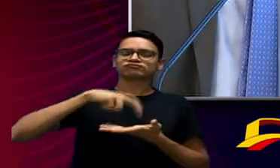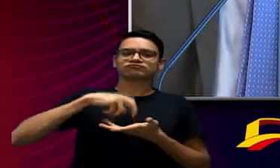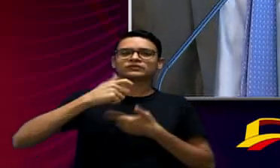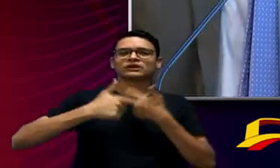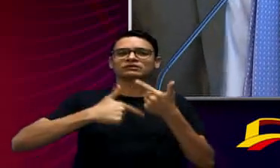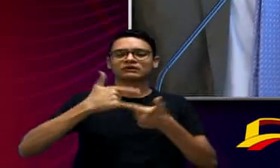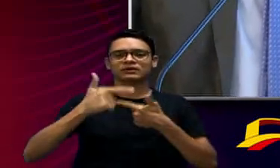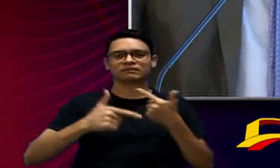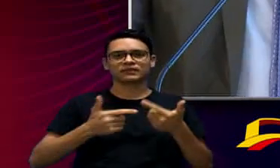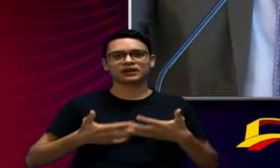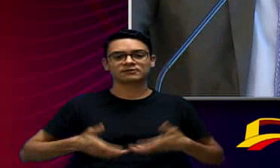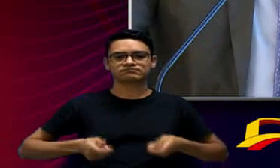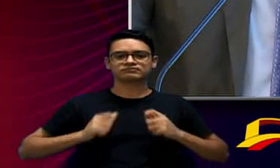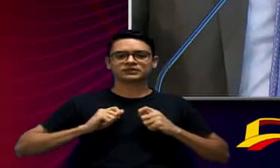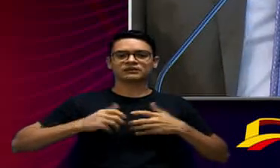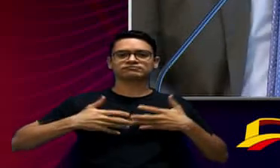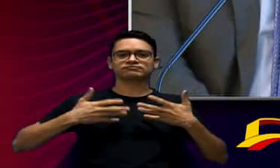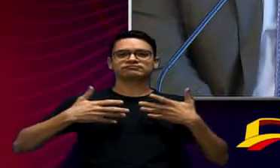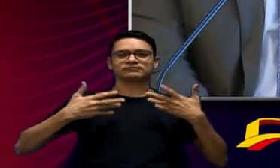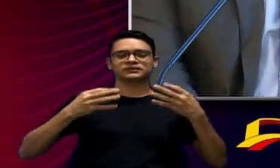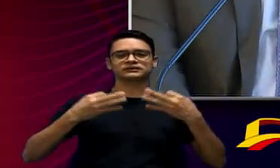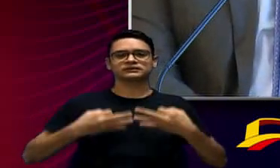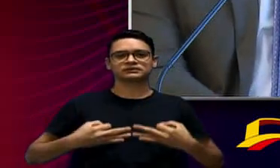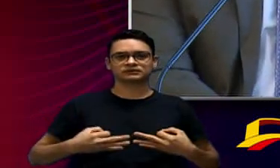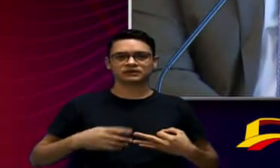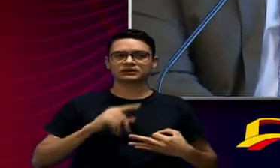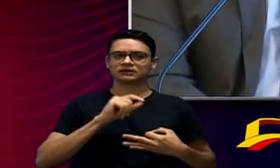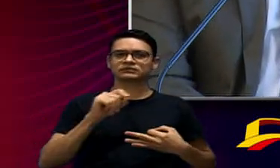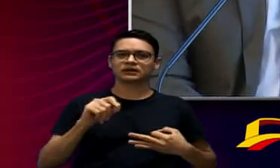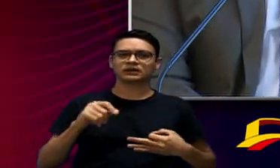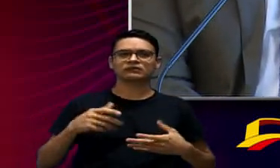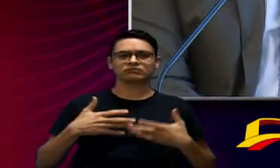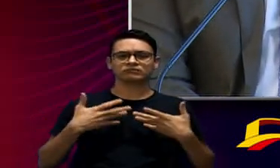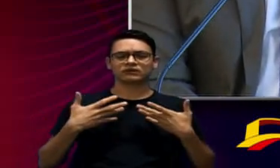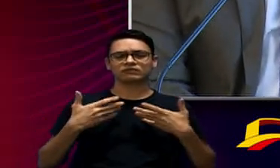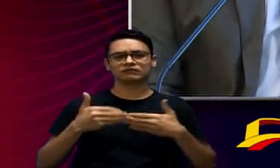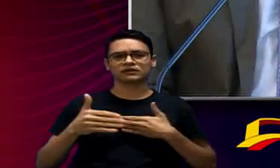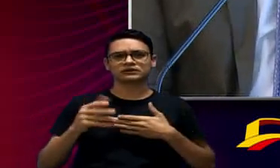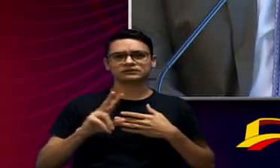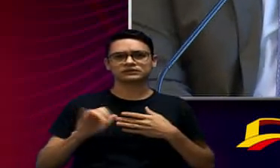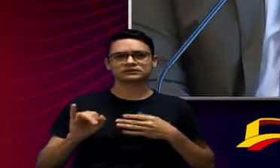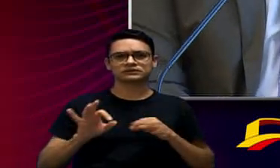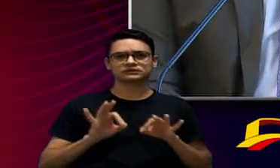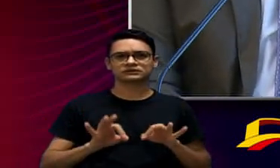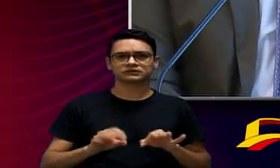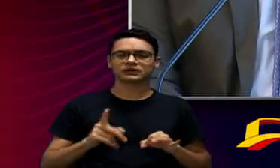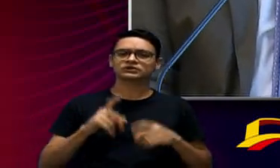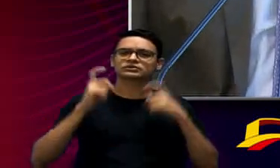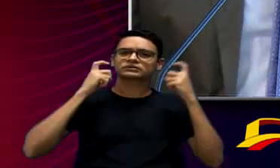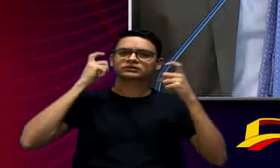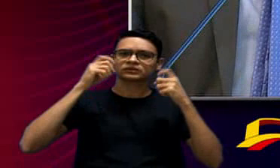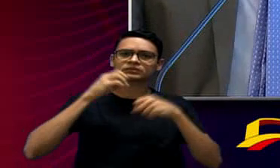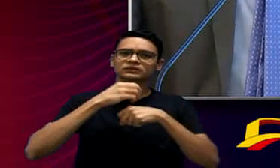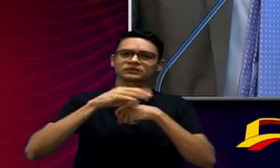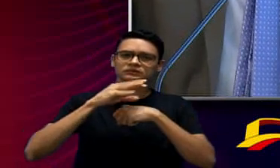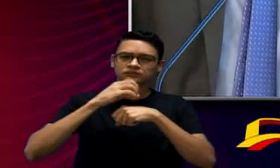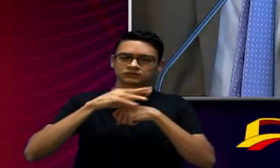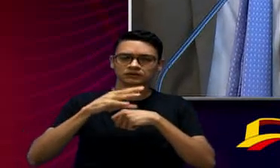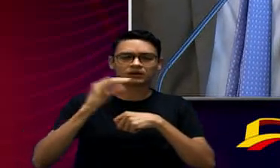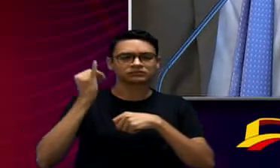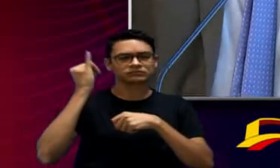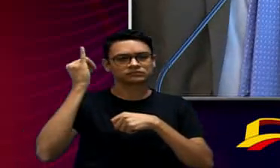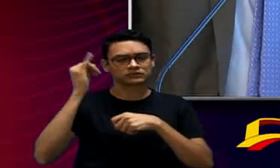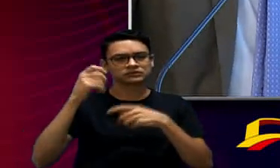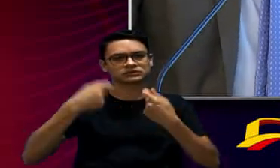trabalhará mais motivado. É valorizado, todos. Isso. Mas acho que essa observação que nós trazemos é a sim, preocupação com as vidas. É pertinente.